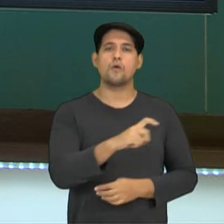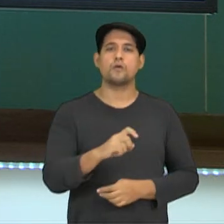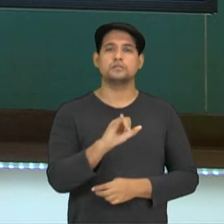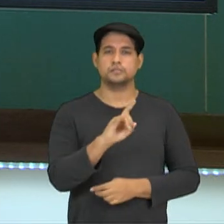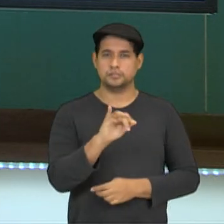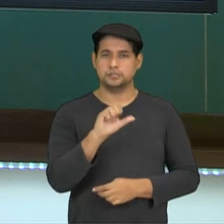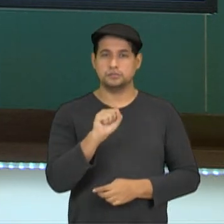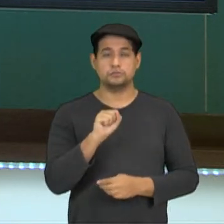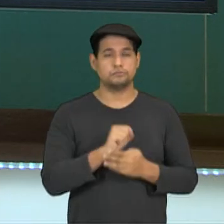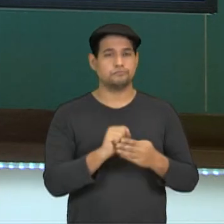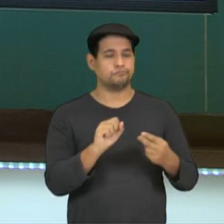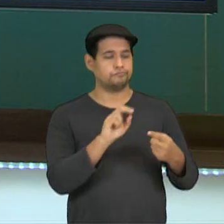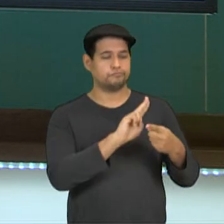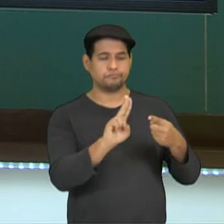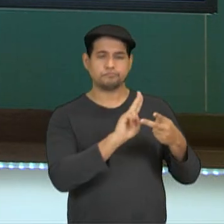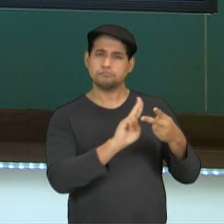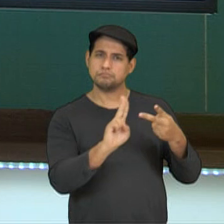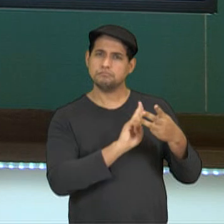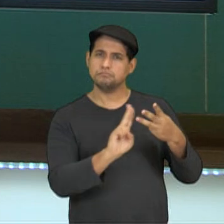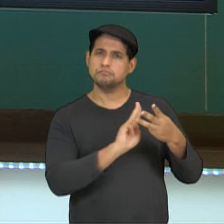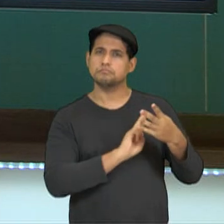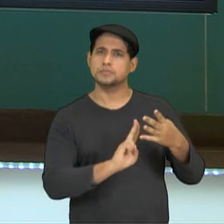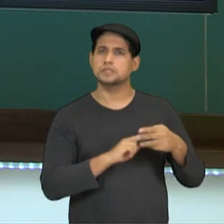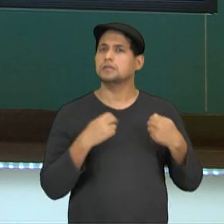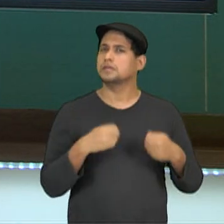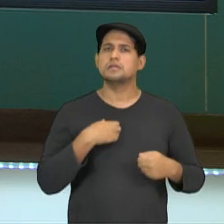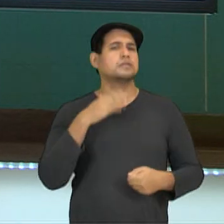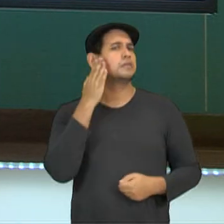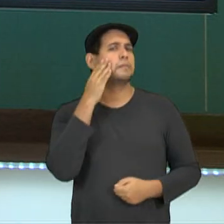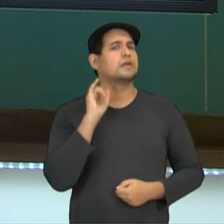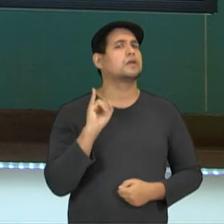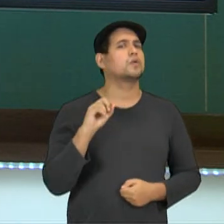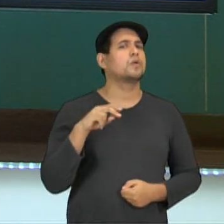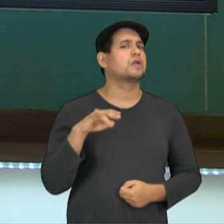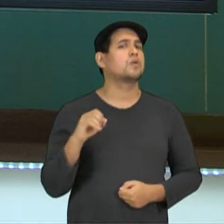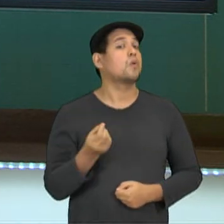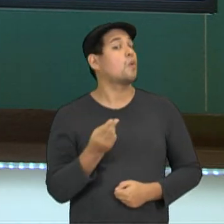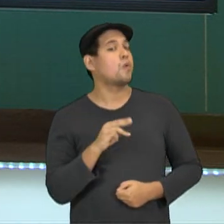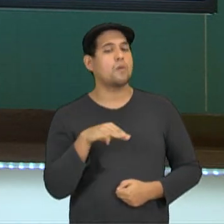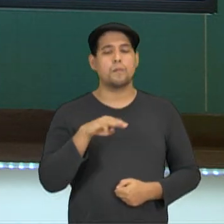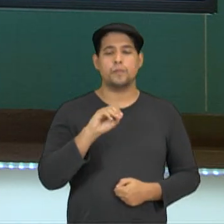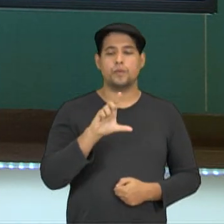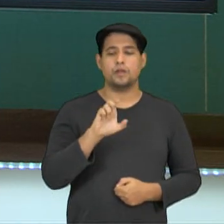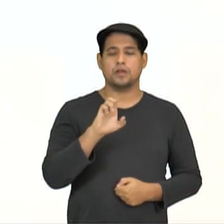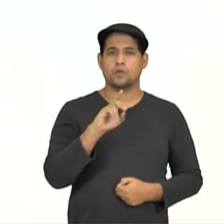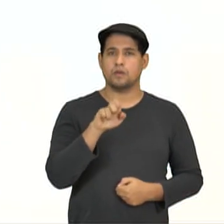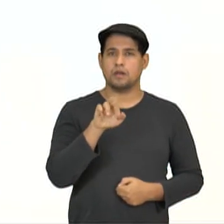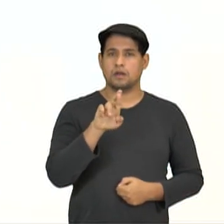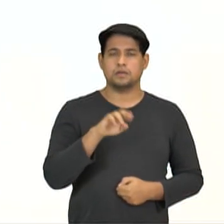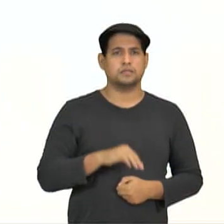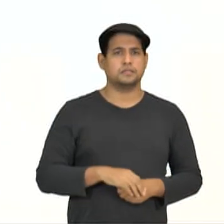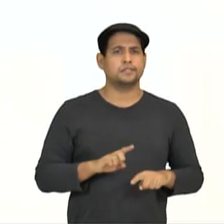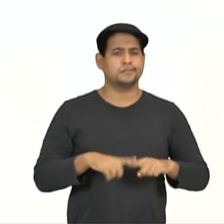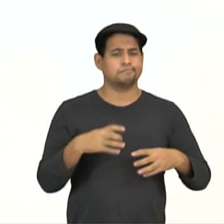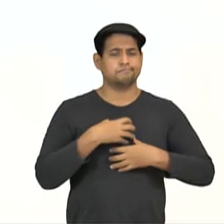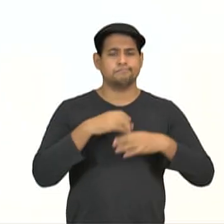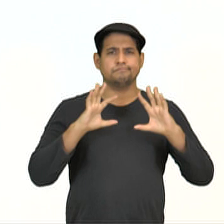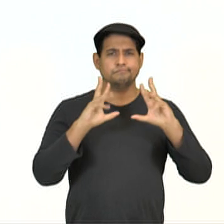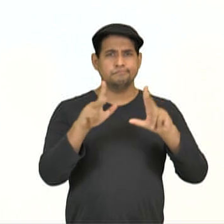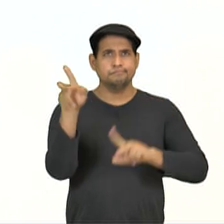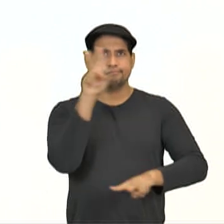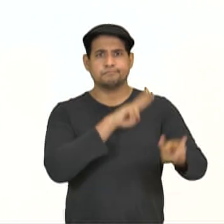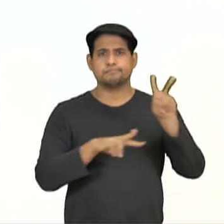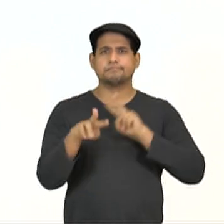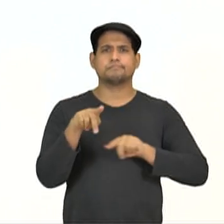dar nome para um óxido, a gente tem que saber se ele é iônico ou molecular. De forma geral,